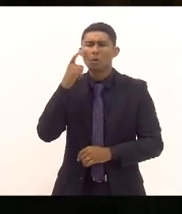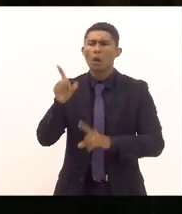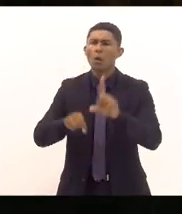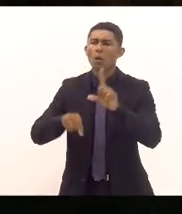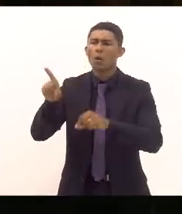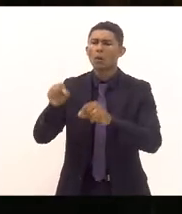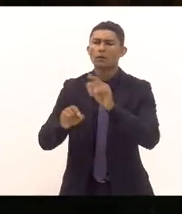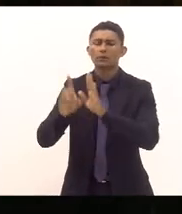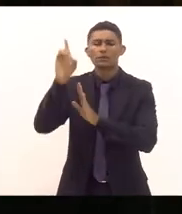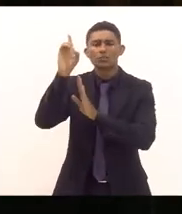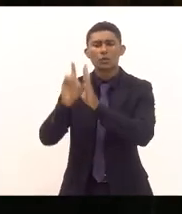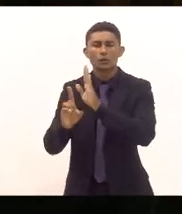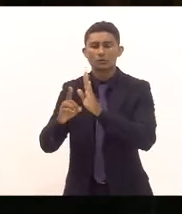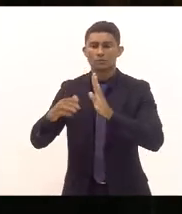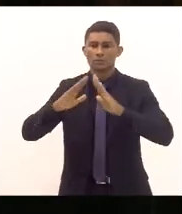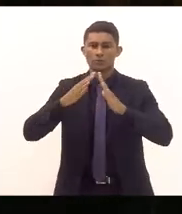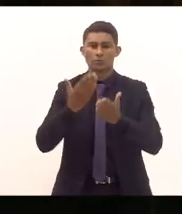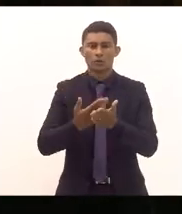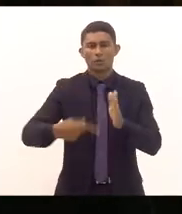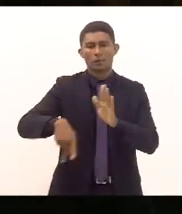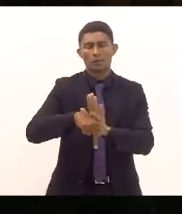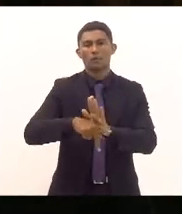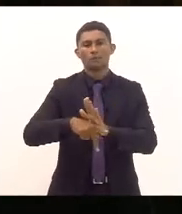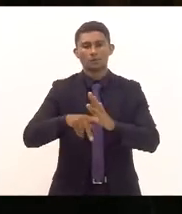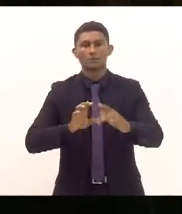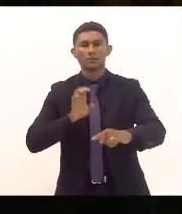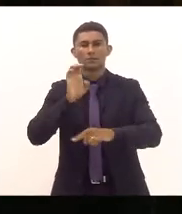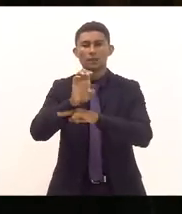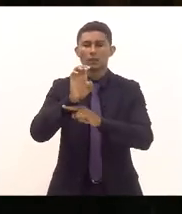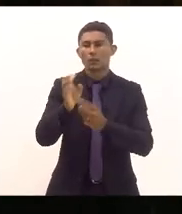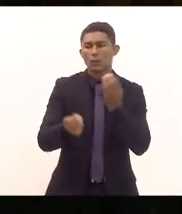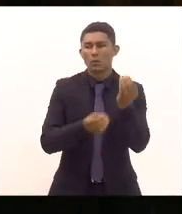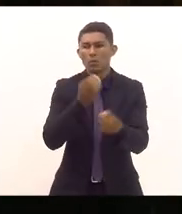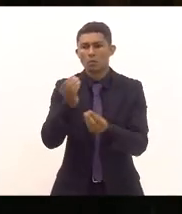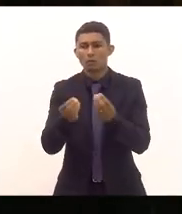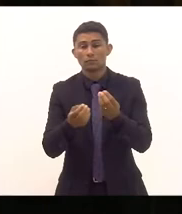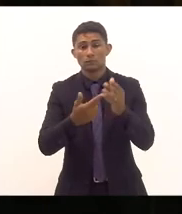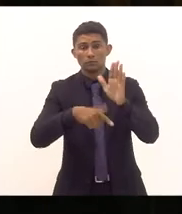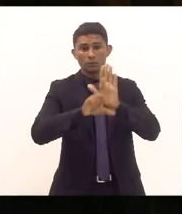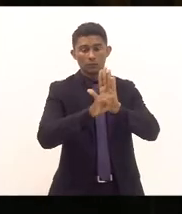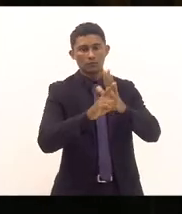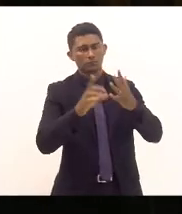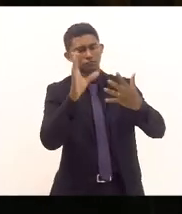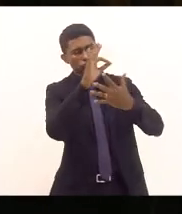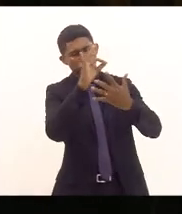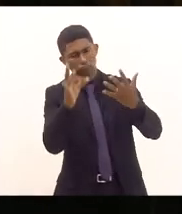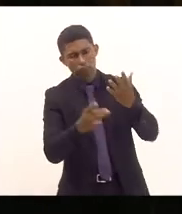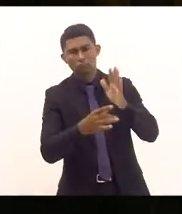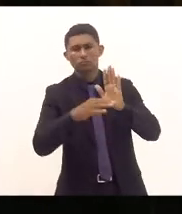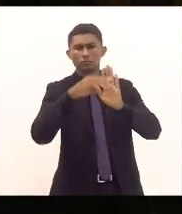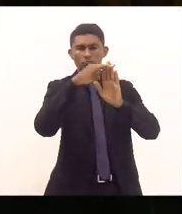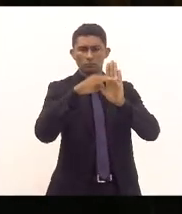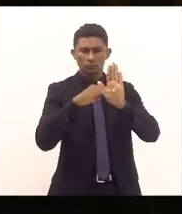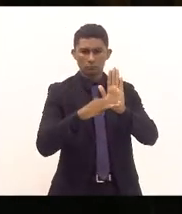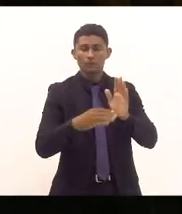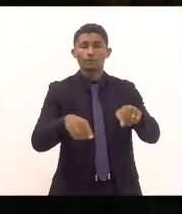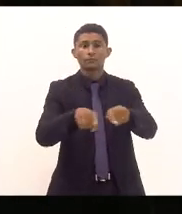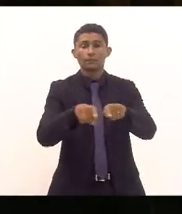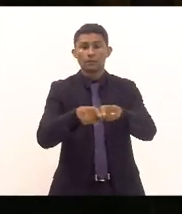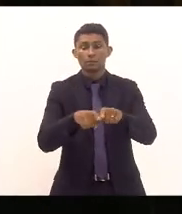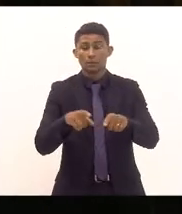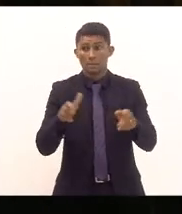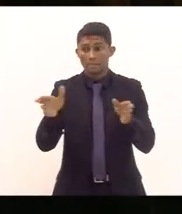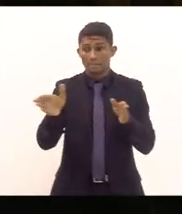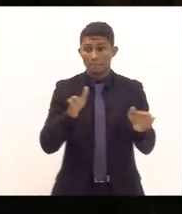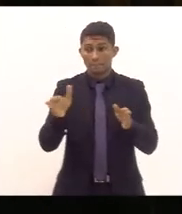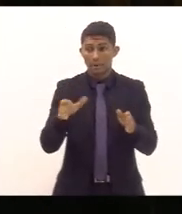escolas estaduais essa lei além de estabelecer critérios Claros ela impõe um prazo de validade do